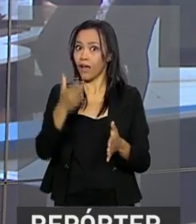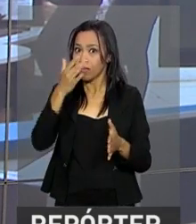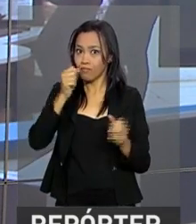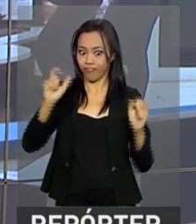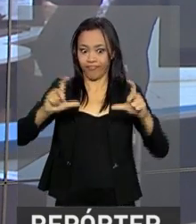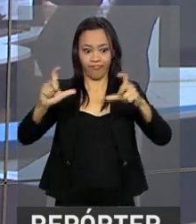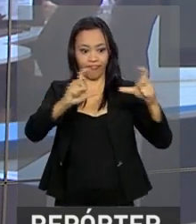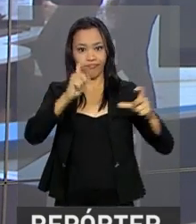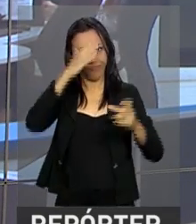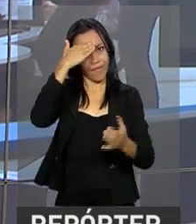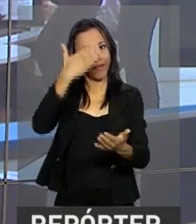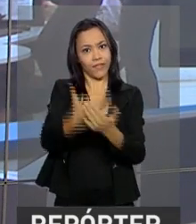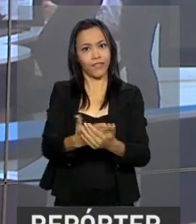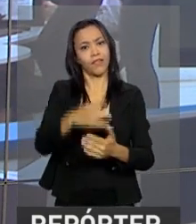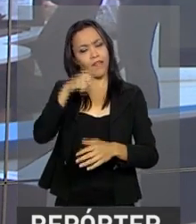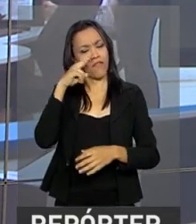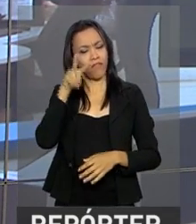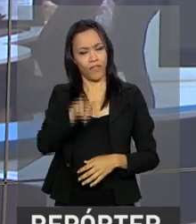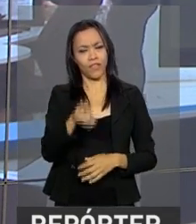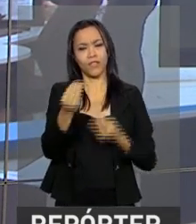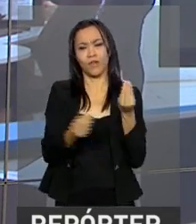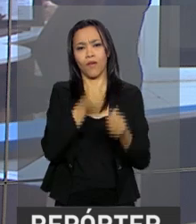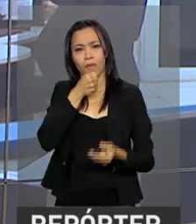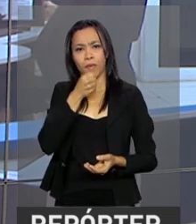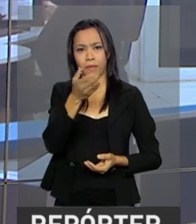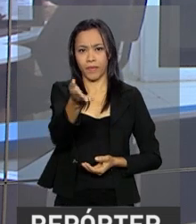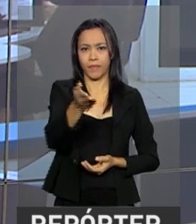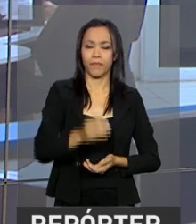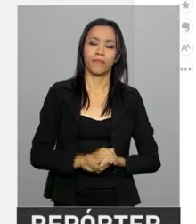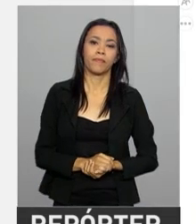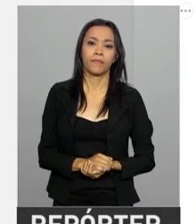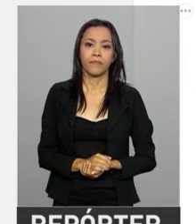credibilidade do país. Confira na reportagem de Paulo La Sálvia.